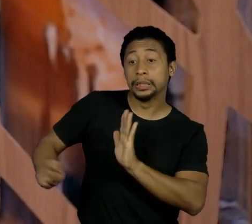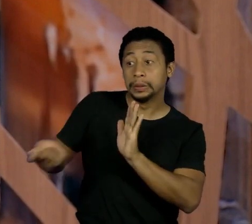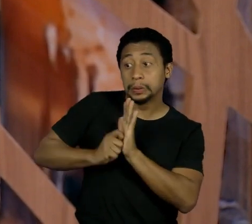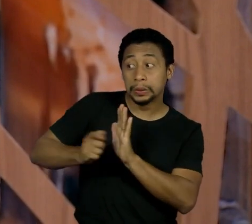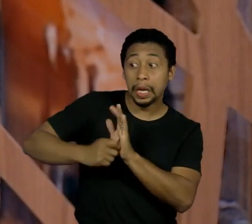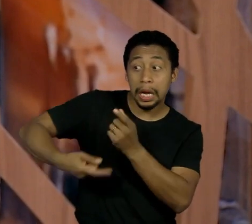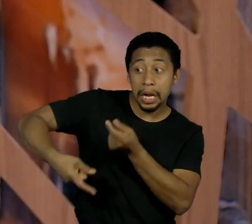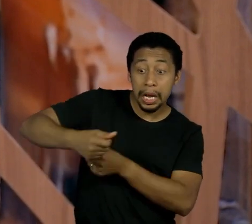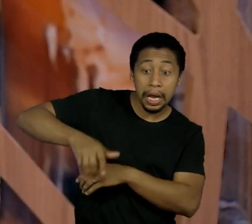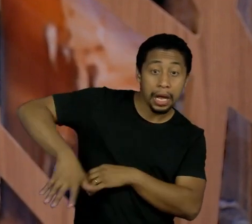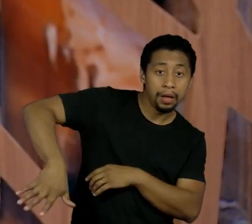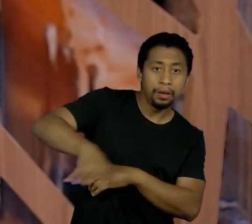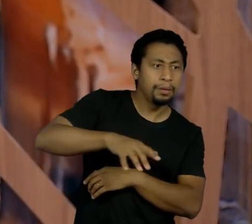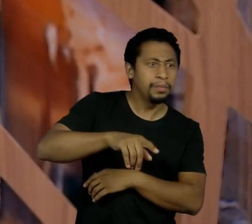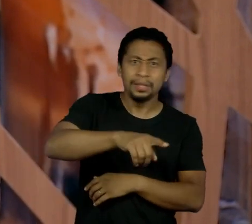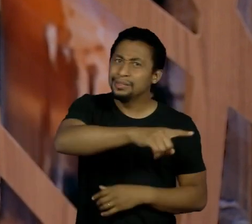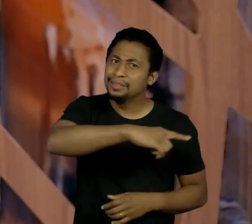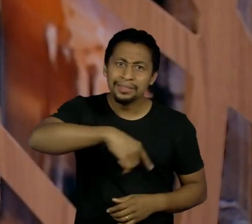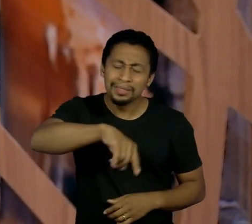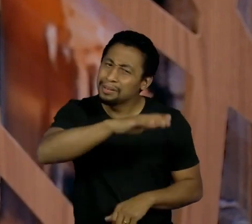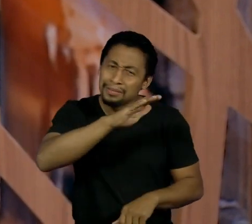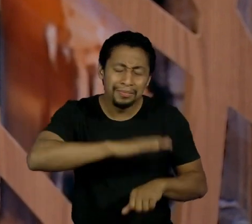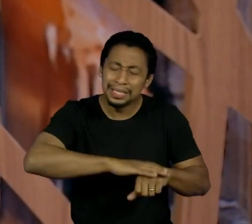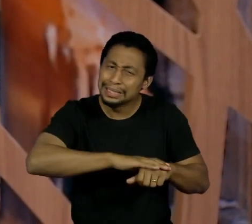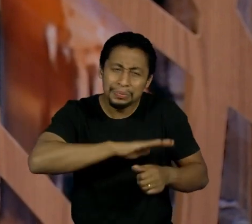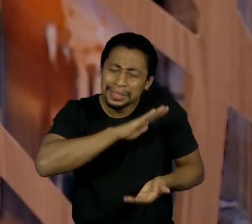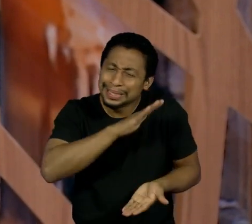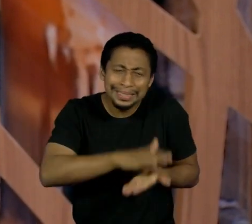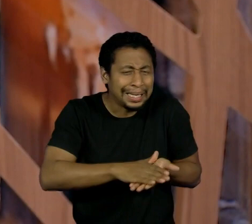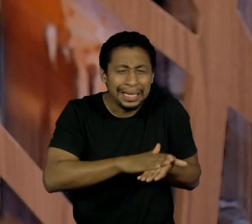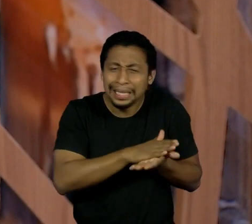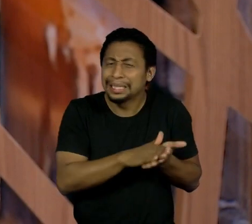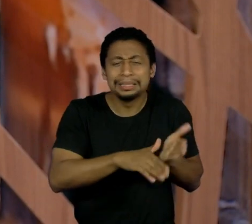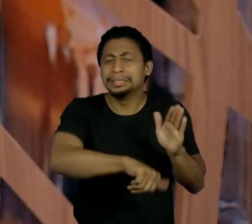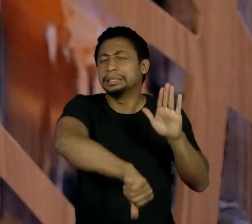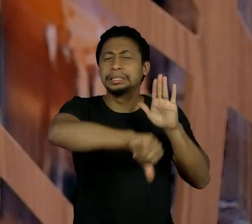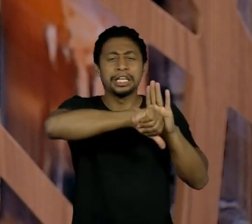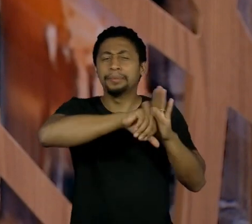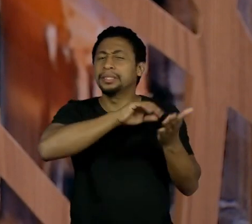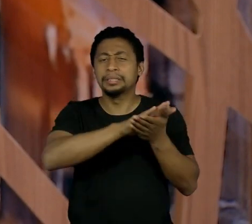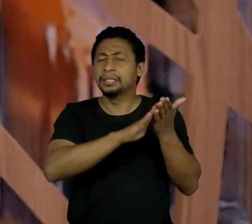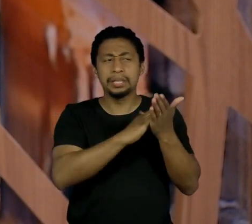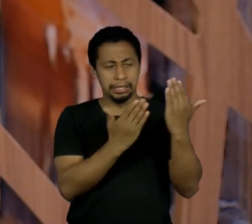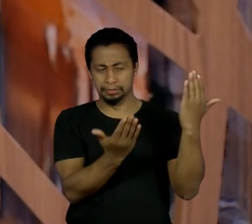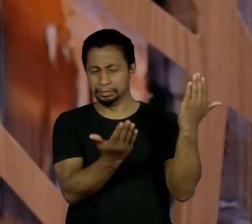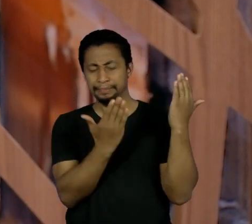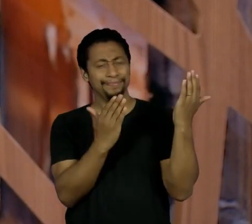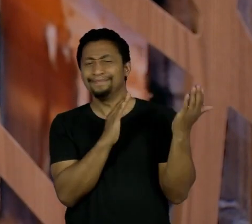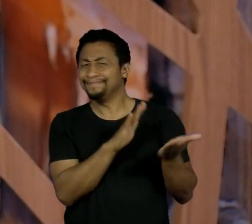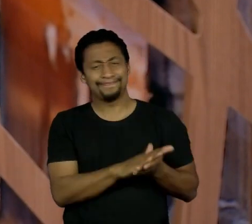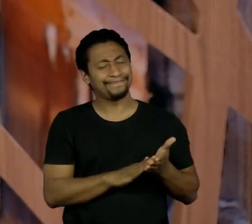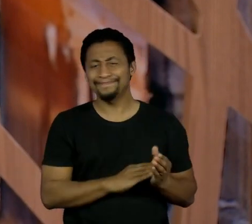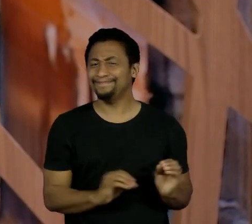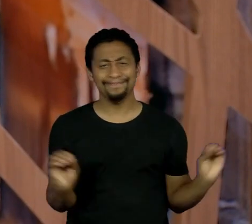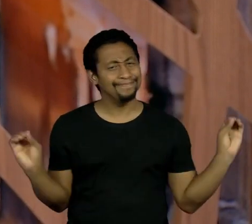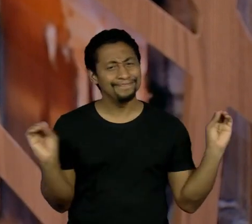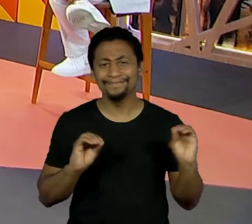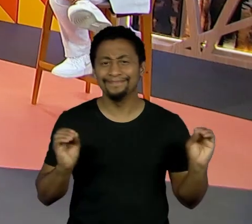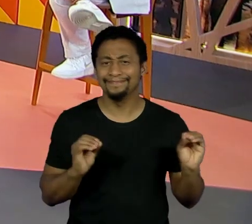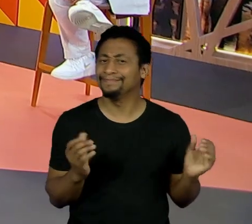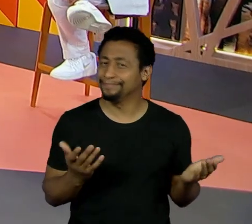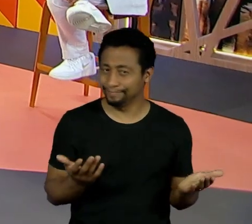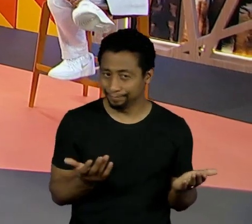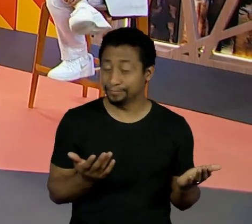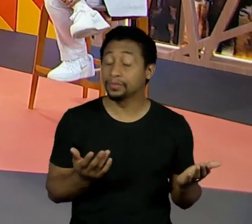drogas, mas eles não estavam realizando qualquer tipo de atitude que levantasse essa fundada suspeita. E é